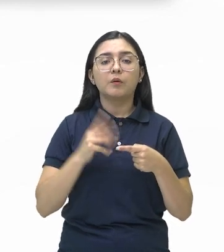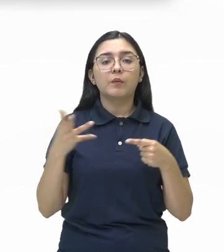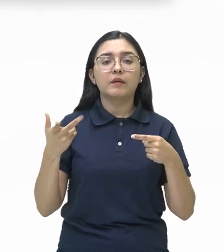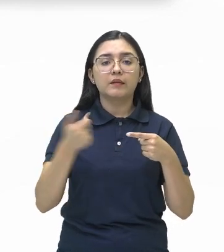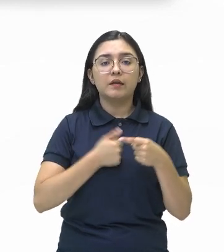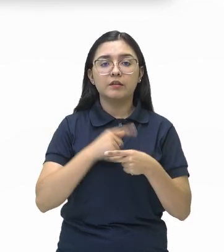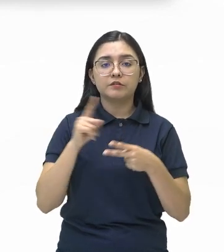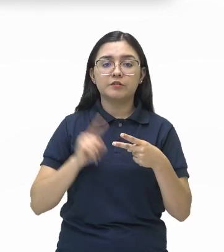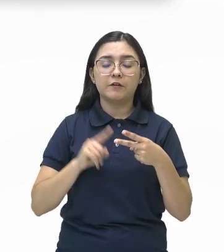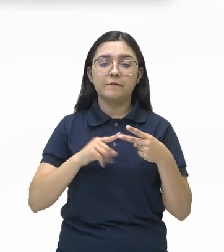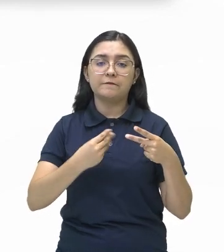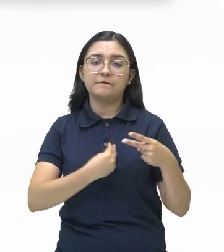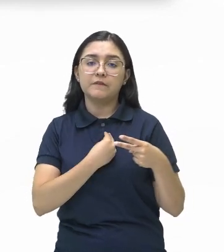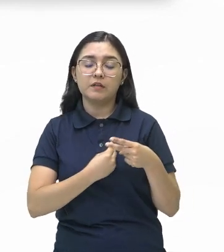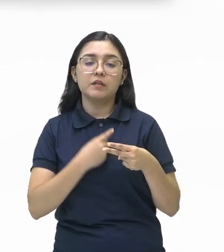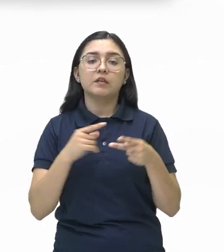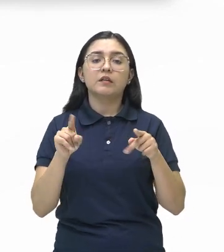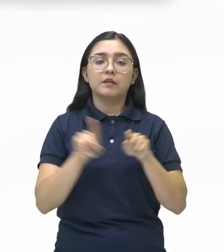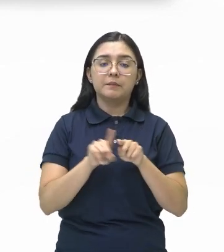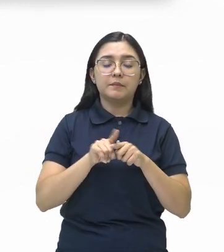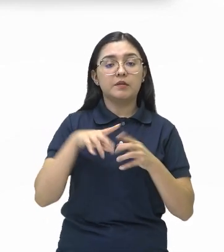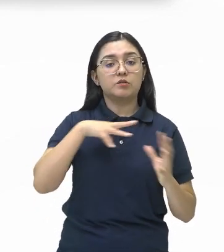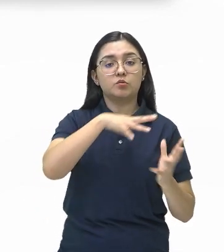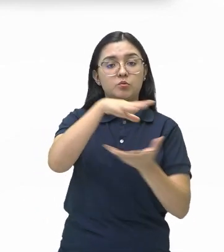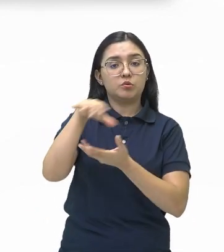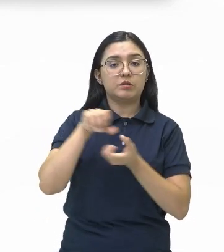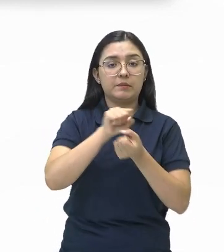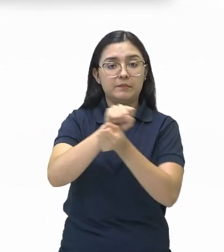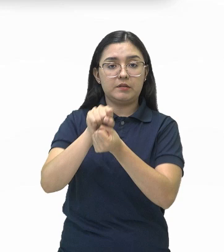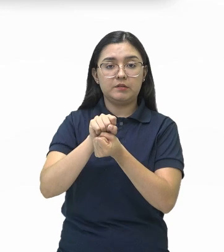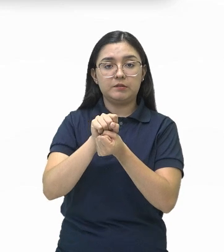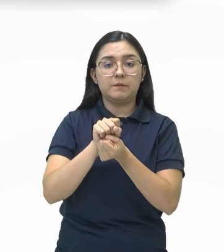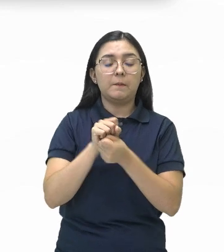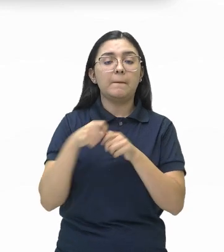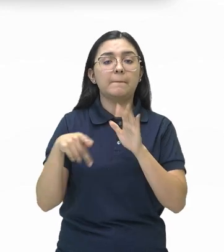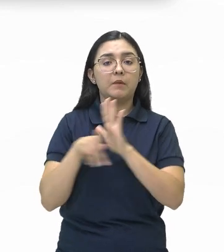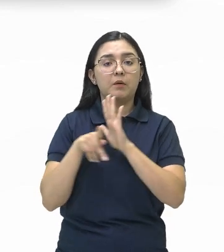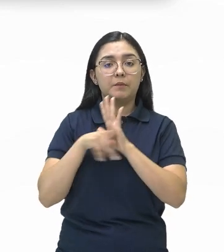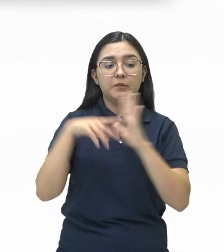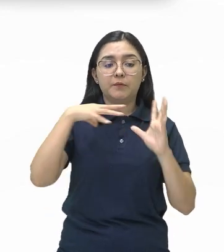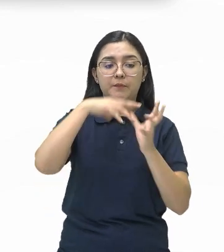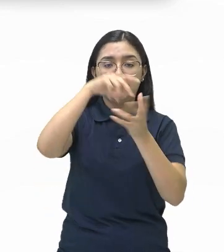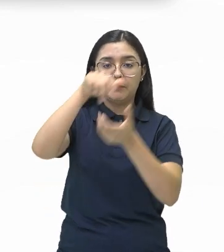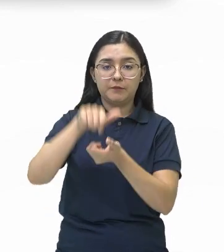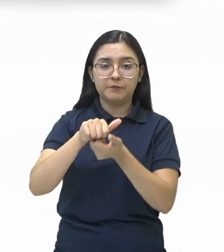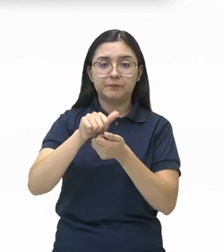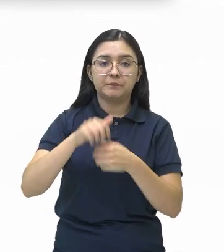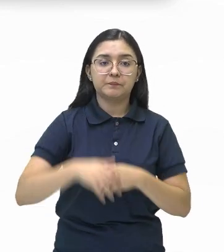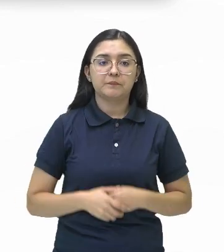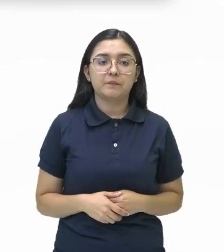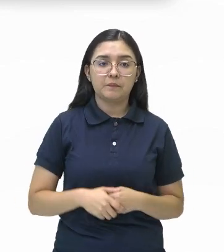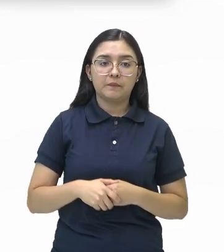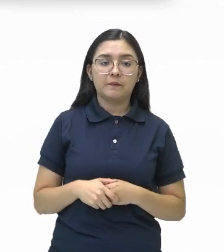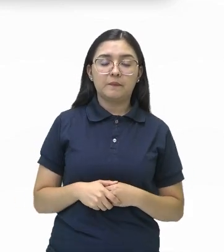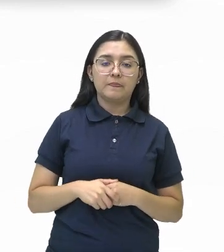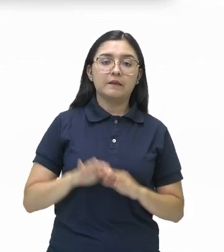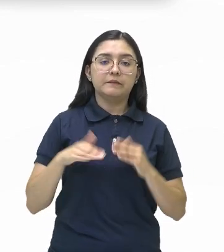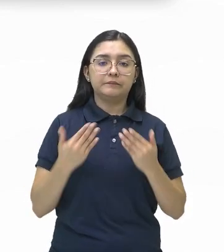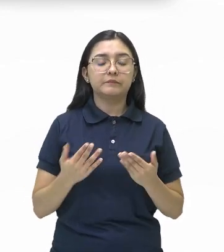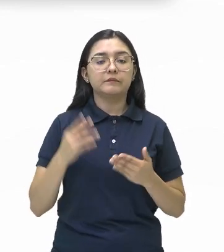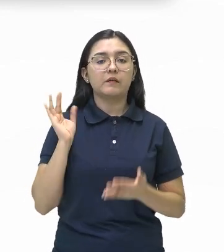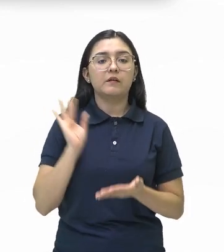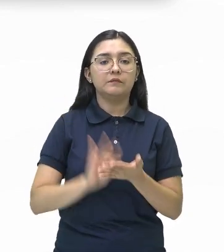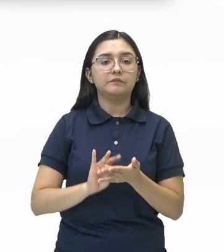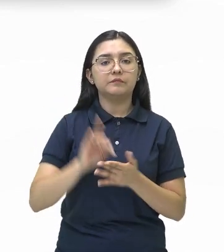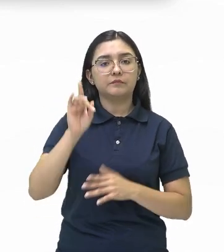vida. Sustentabilidade de quê? Do planeta. Isso daí é reconhecido